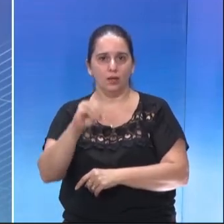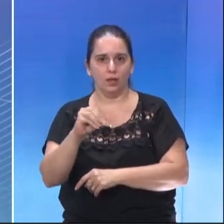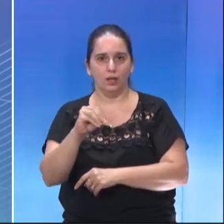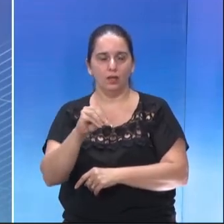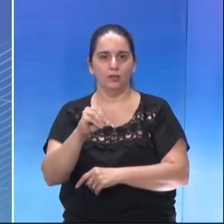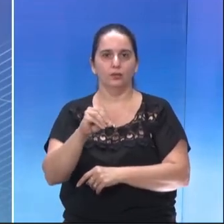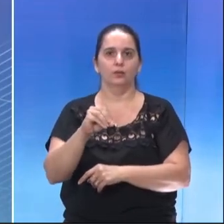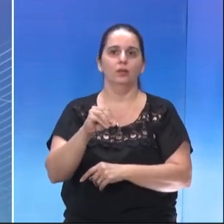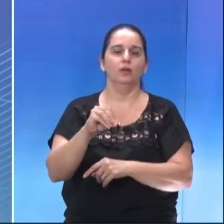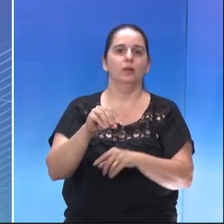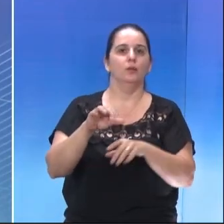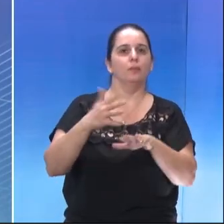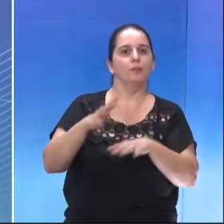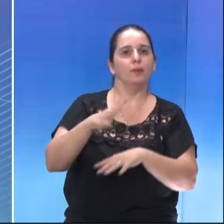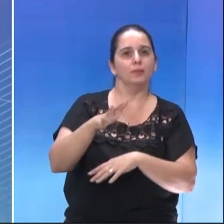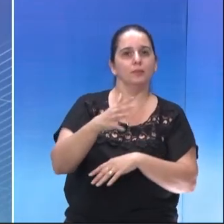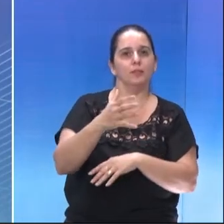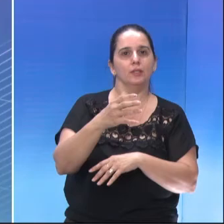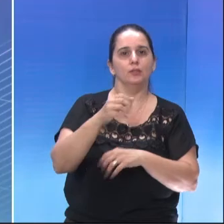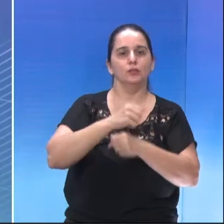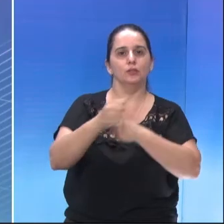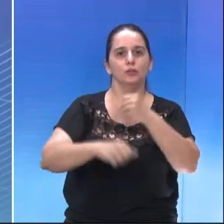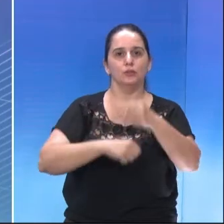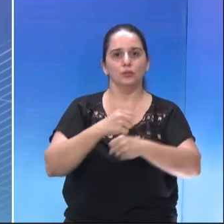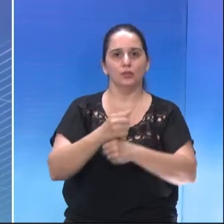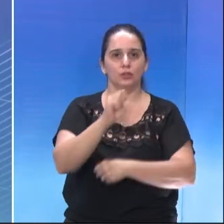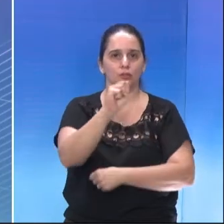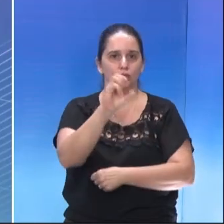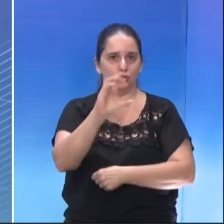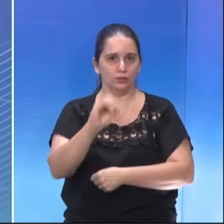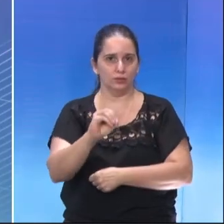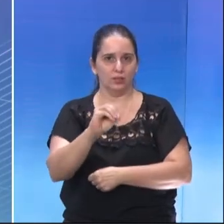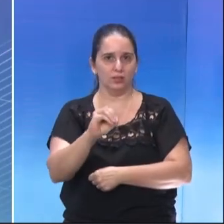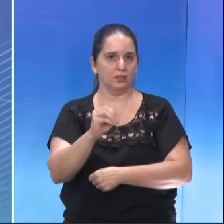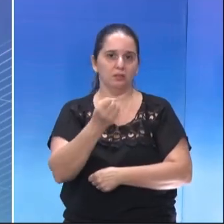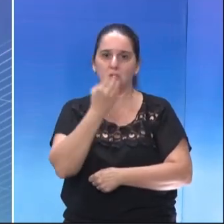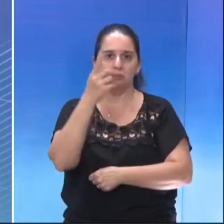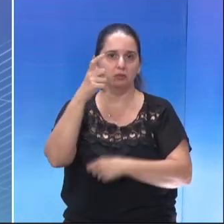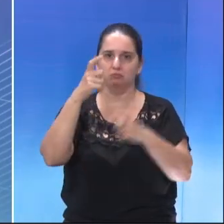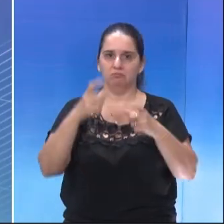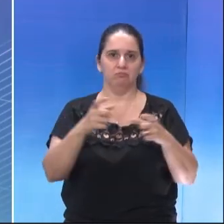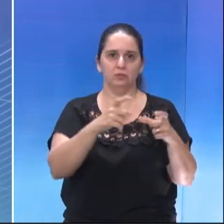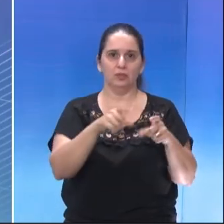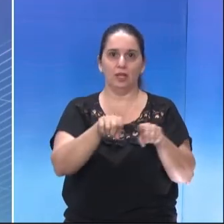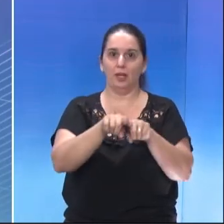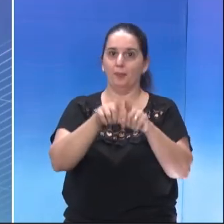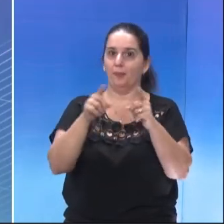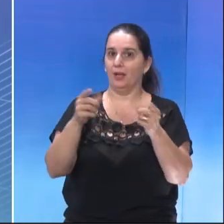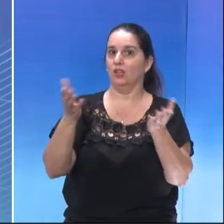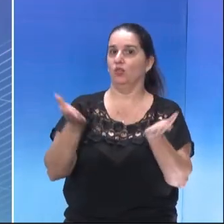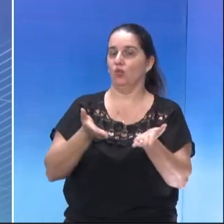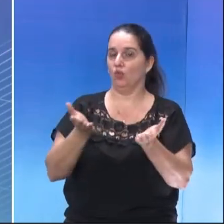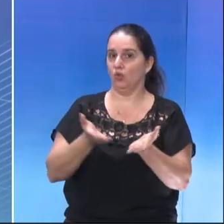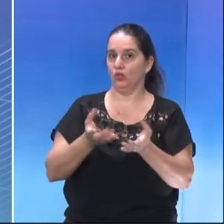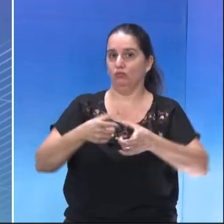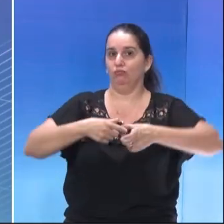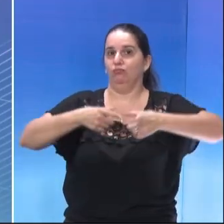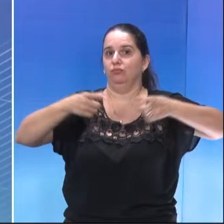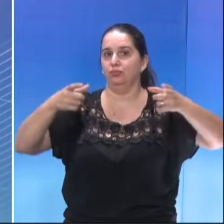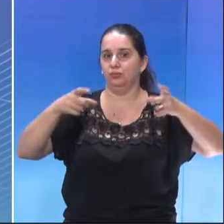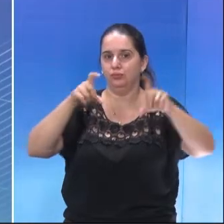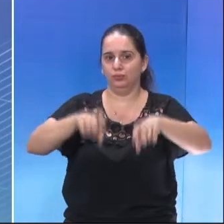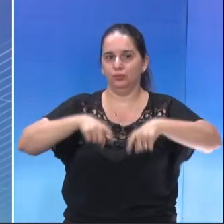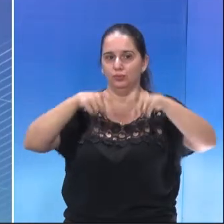tão visto para a agricultura e com a modernização da agricultura, hoje o cerrado é uma das vegetações que mais sofre com a degradação.